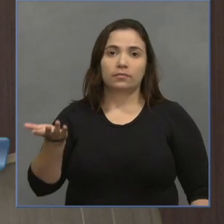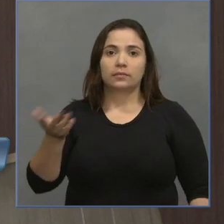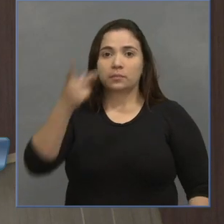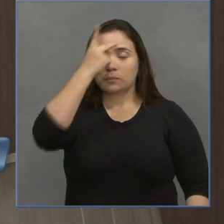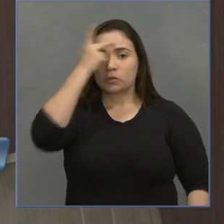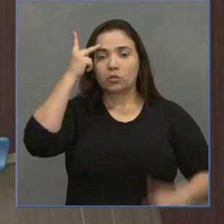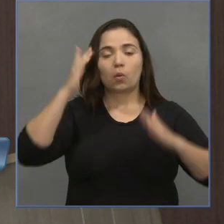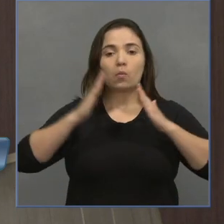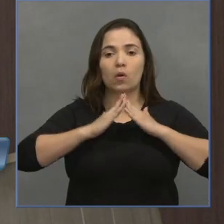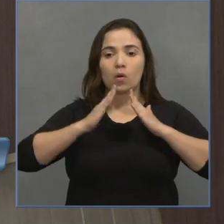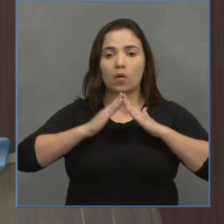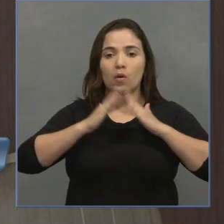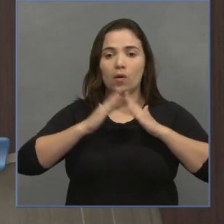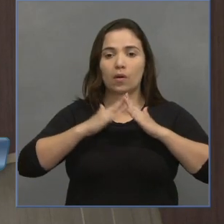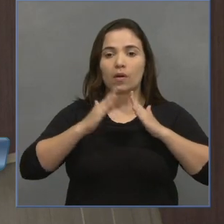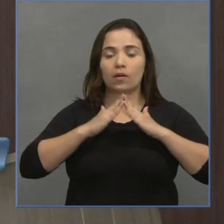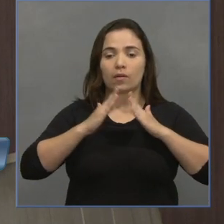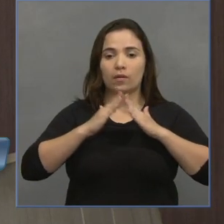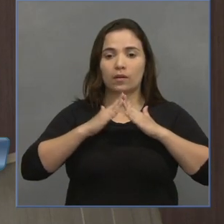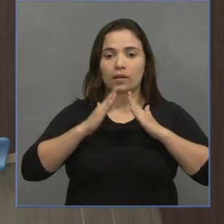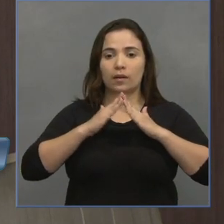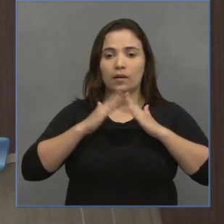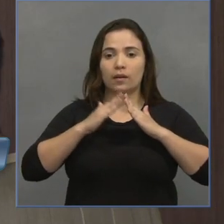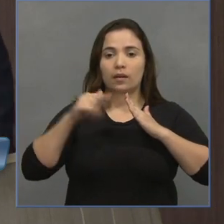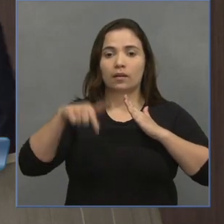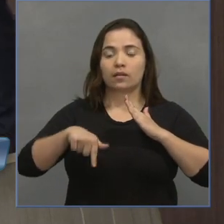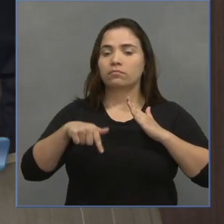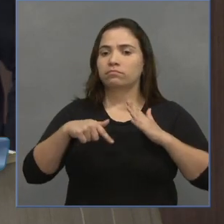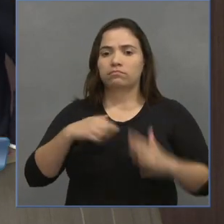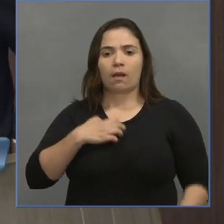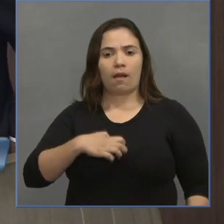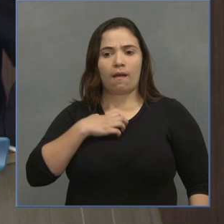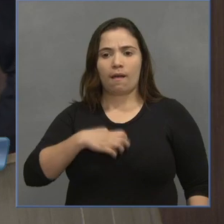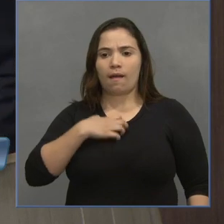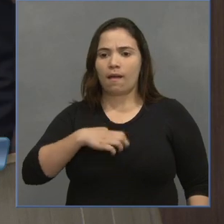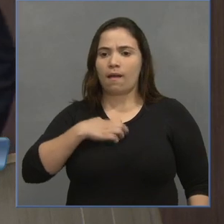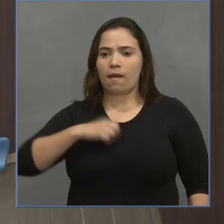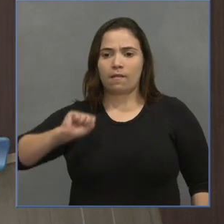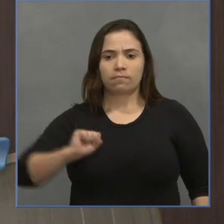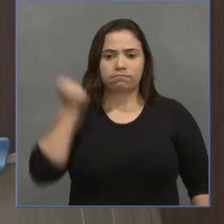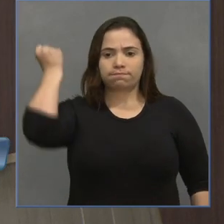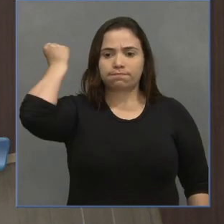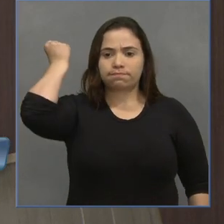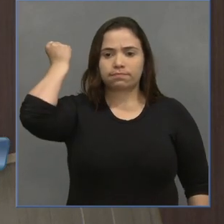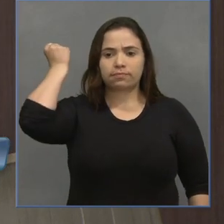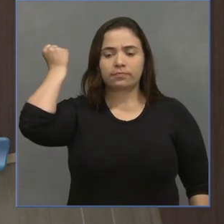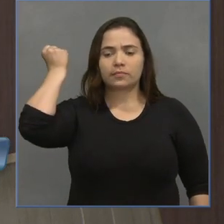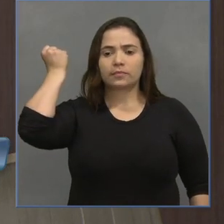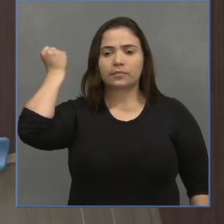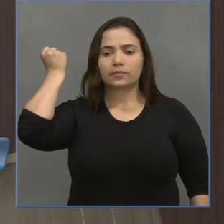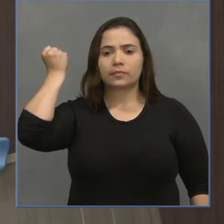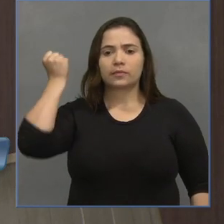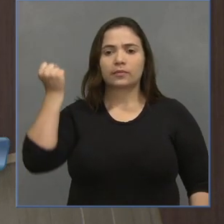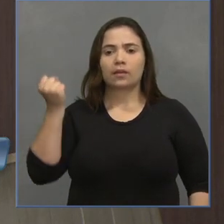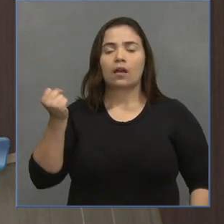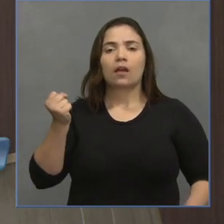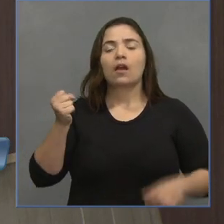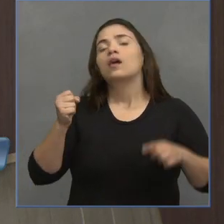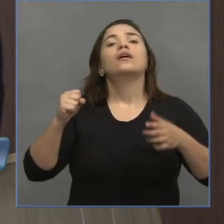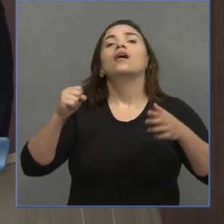moradores da comunidade de Silpé se rebelaram contra o que eles estão chamando que é o roubo da